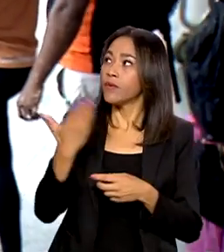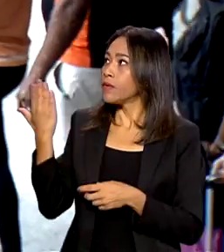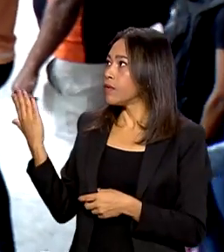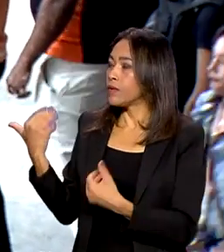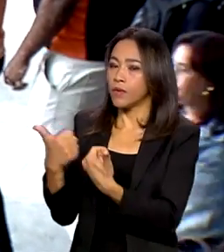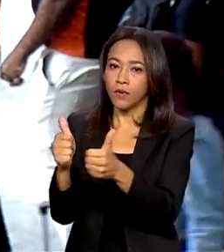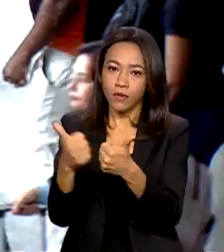Urbano